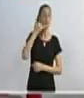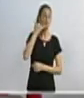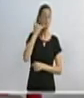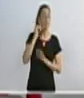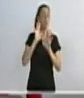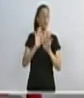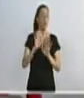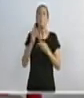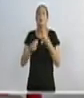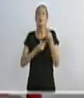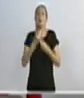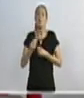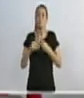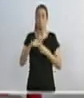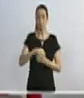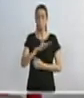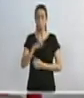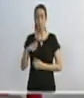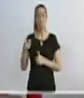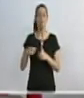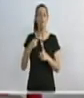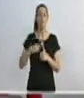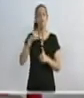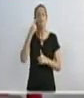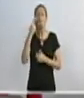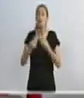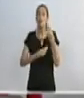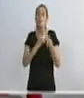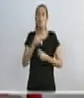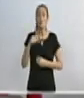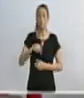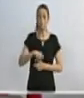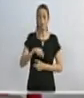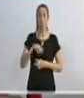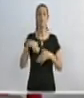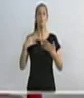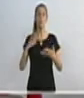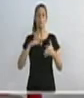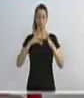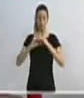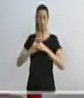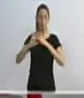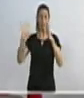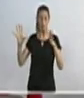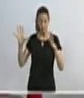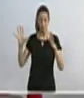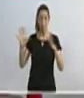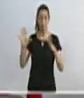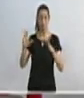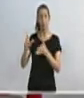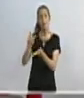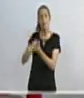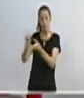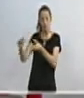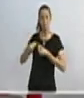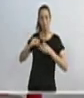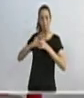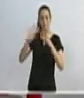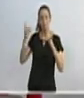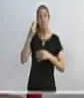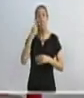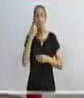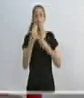temos que ver a capacidade, o porte. Quando você faz o licenciamento, você tem que ver o porte da